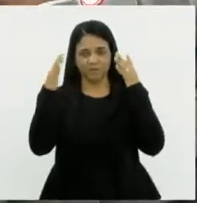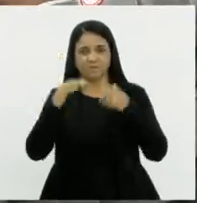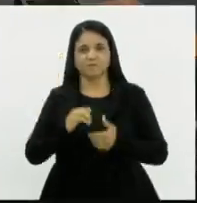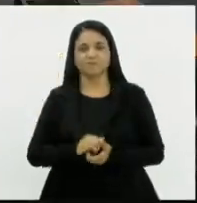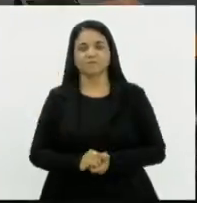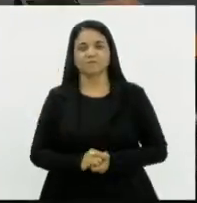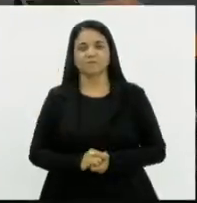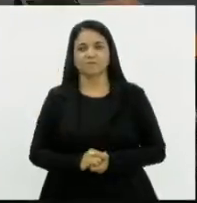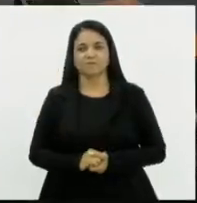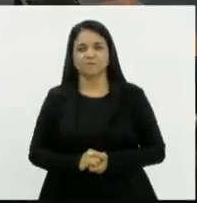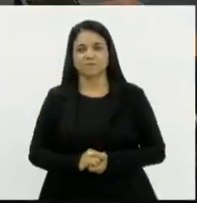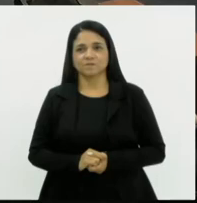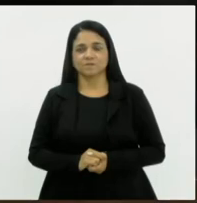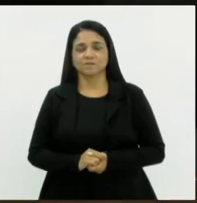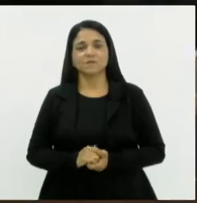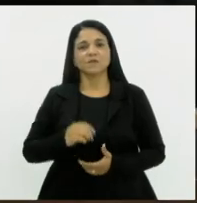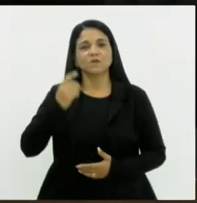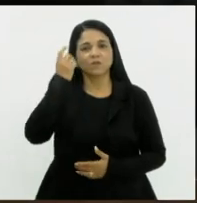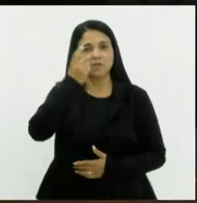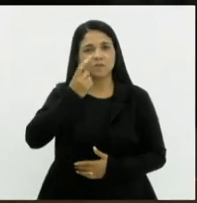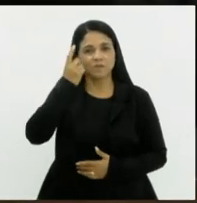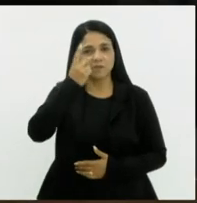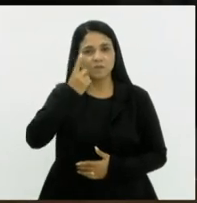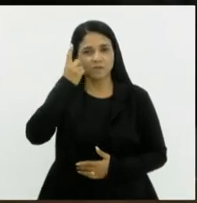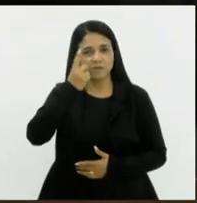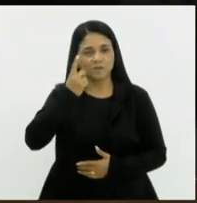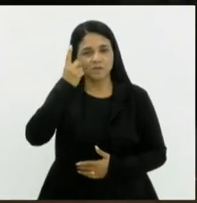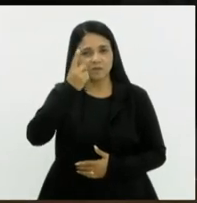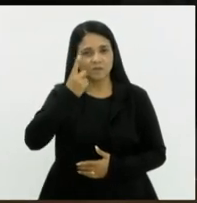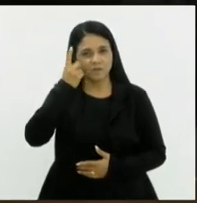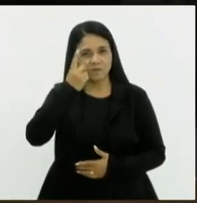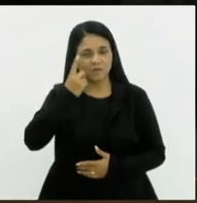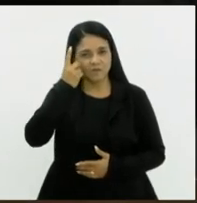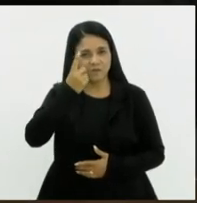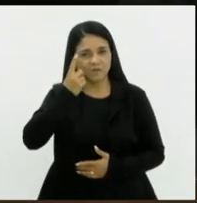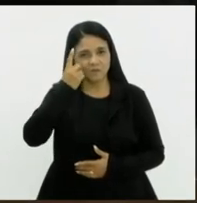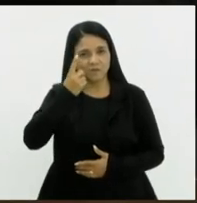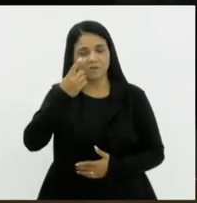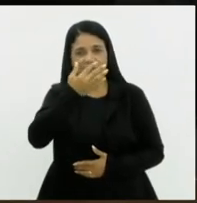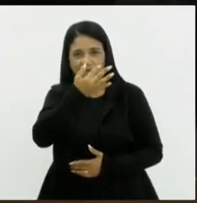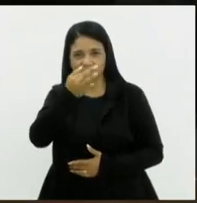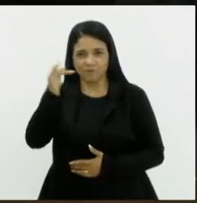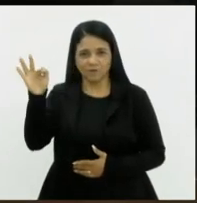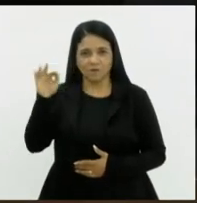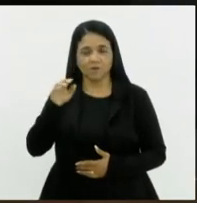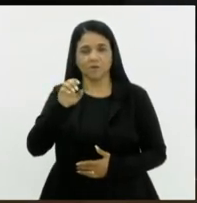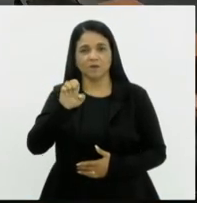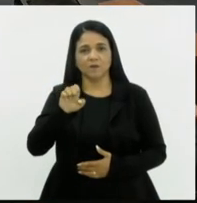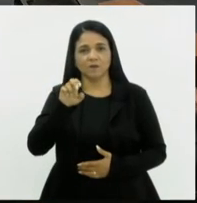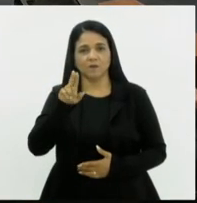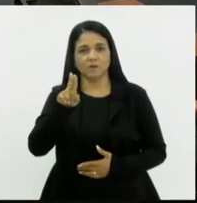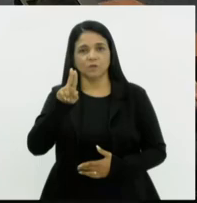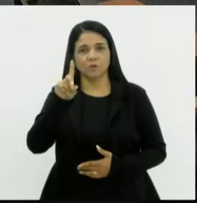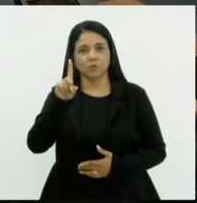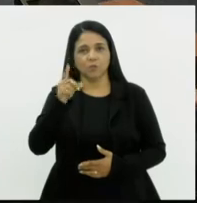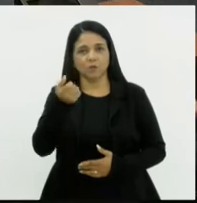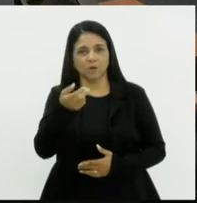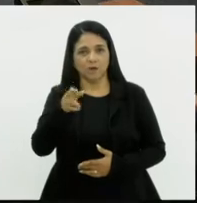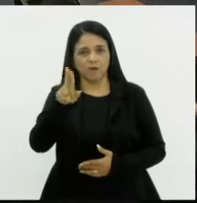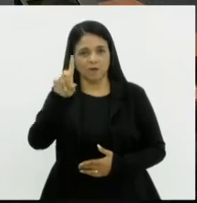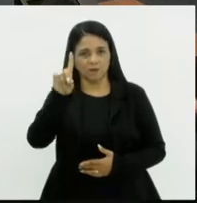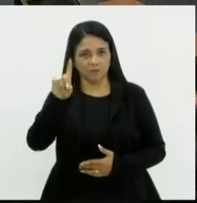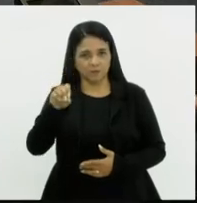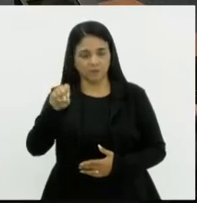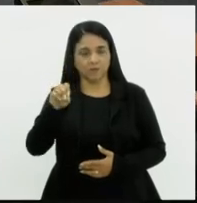E o nosso nobre deputado, nosso nobre eterno deputado federal, Eduardo Cunha, uma pessoa que nós